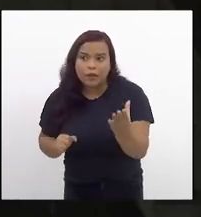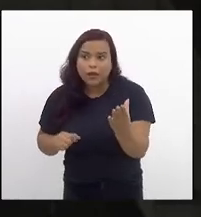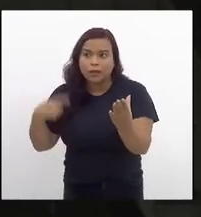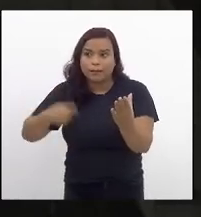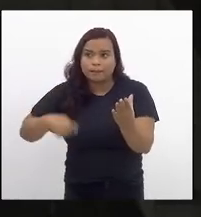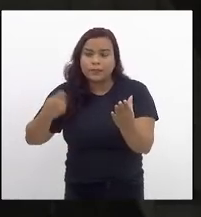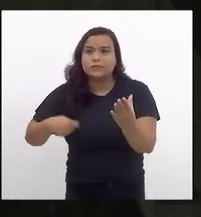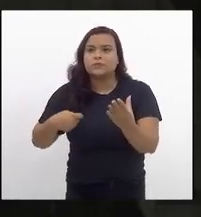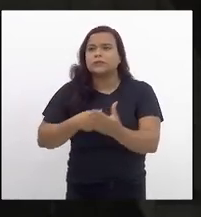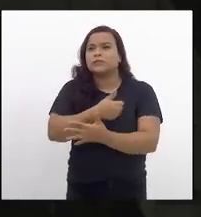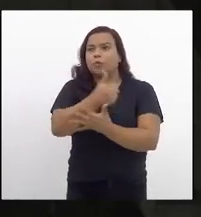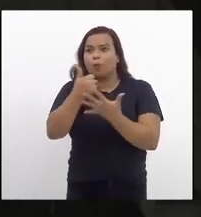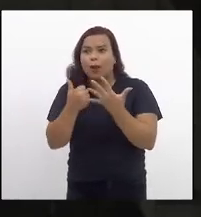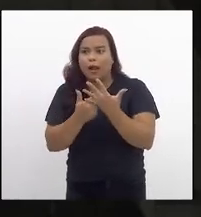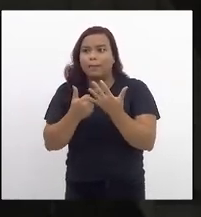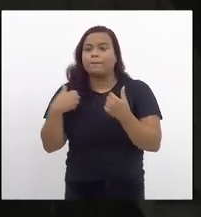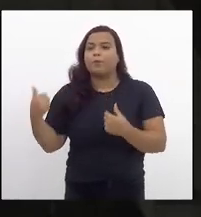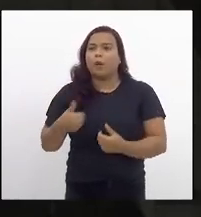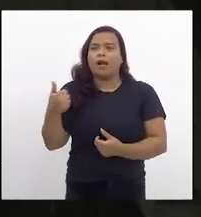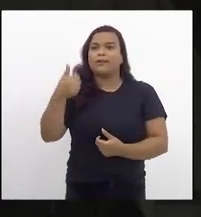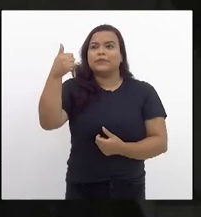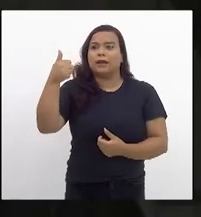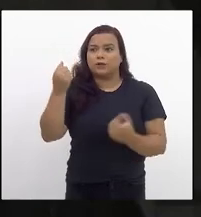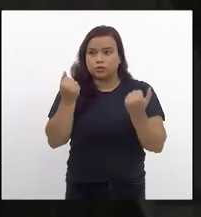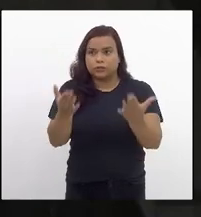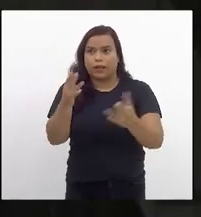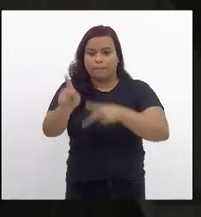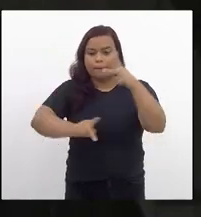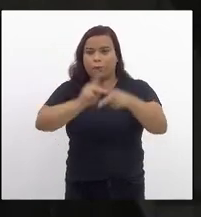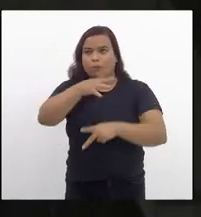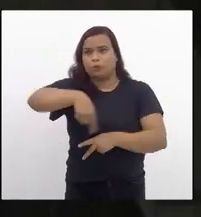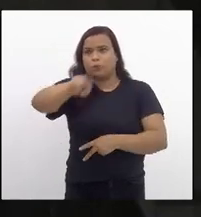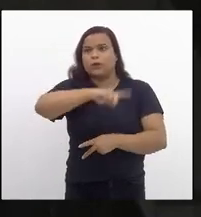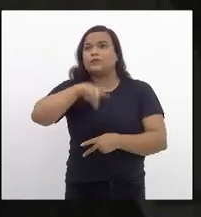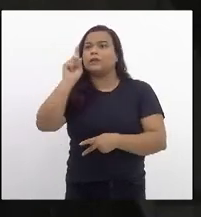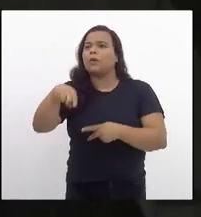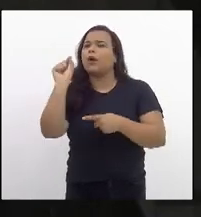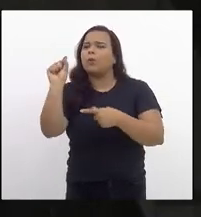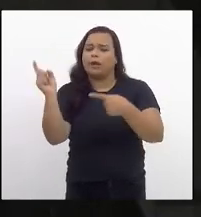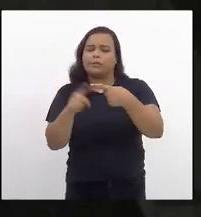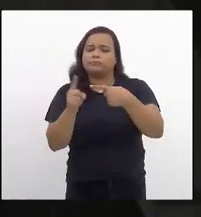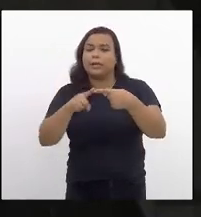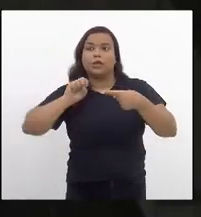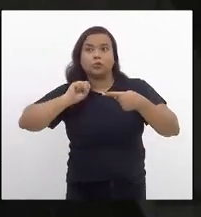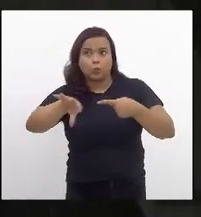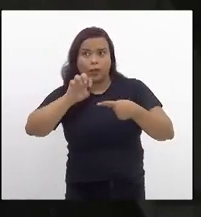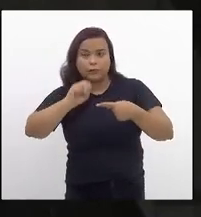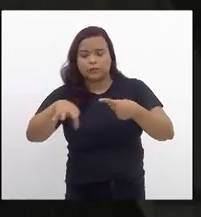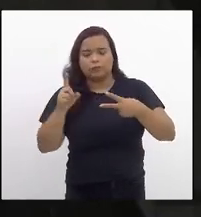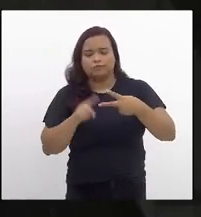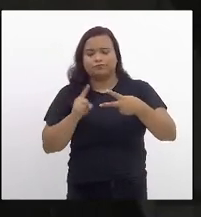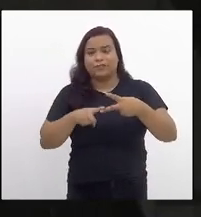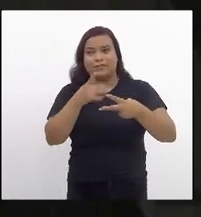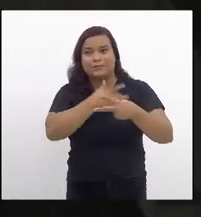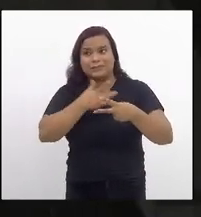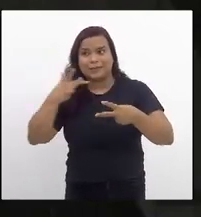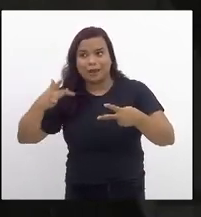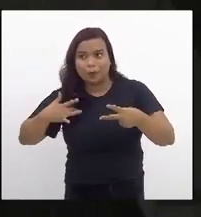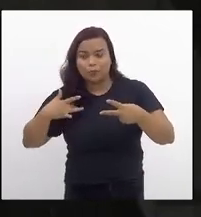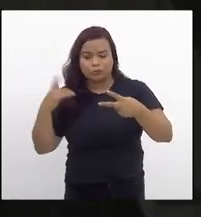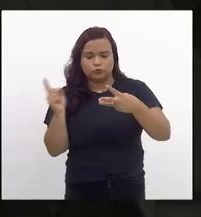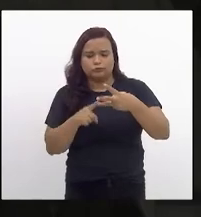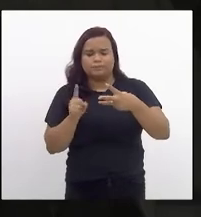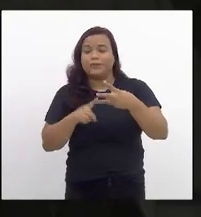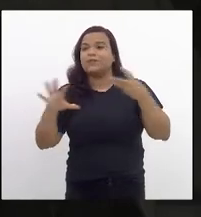alguma qualidade para população São exatamente educação saúde e segurança